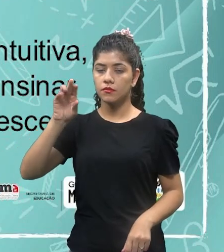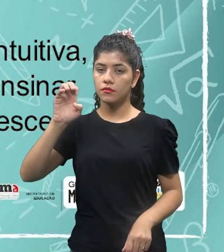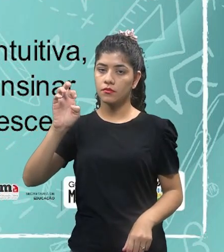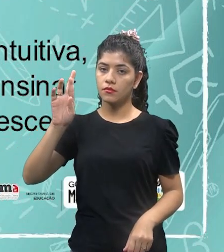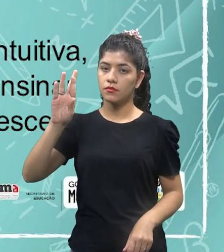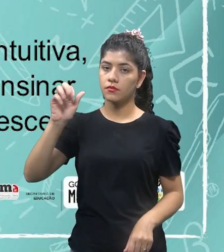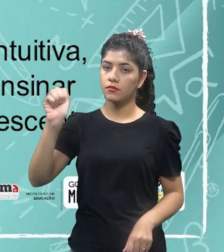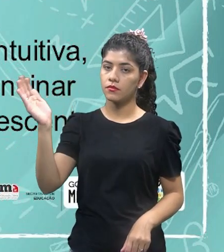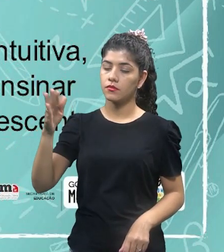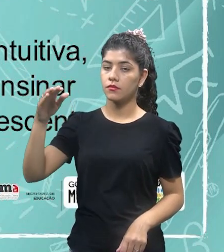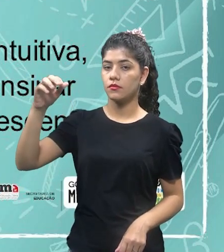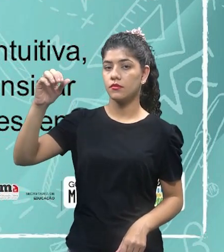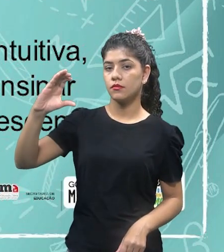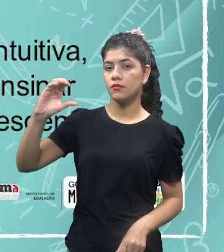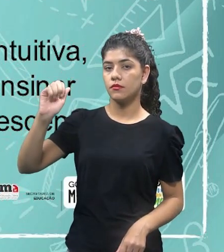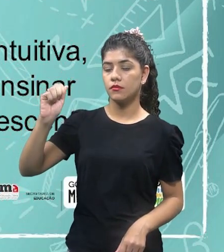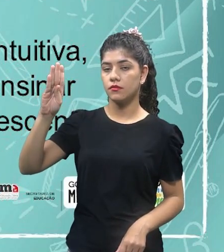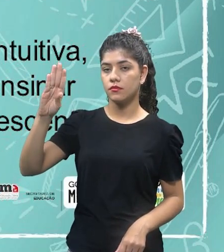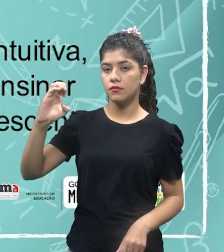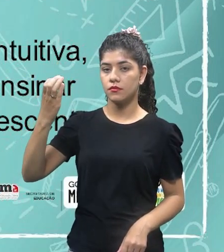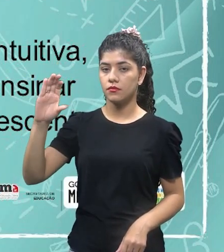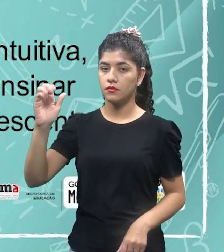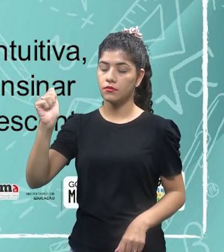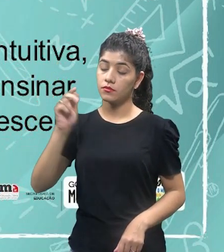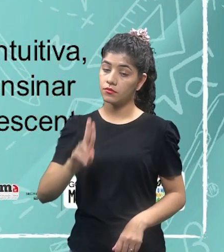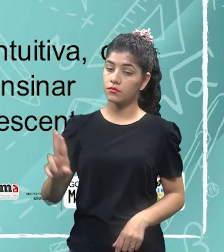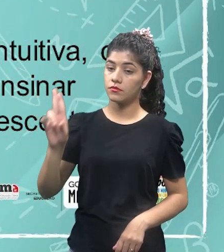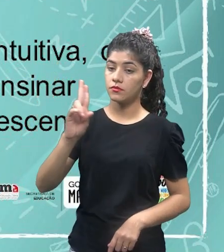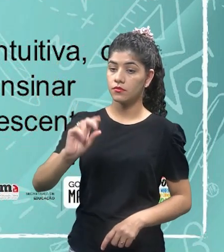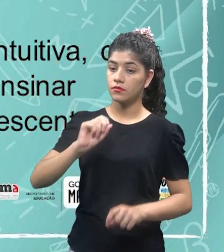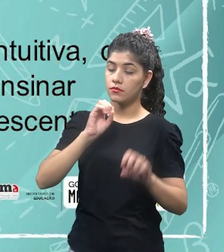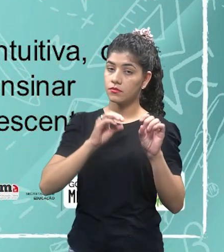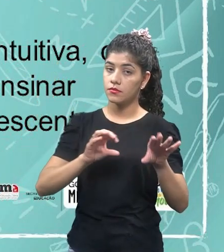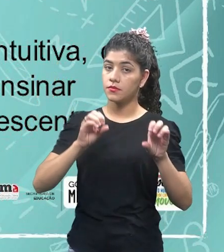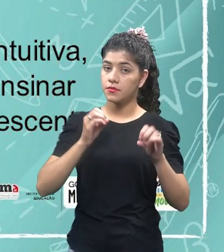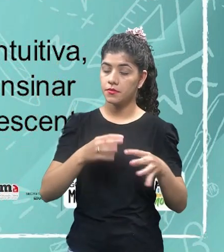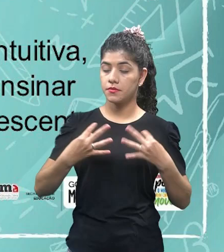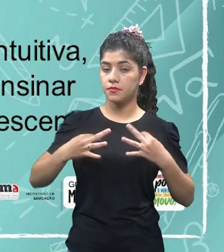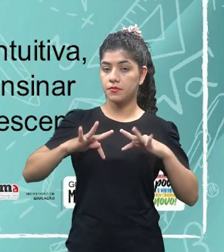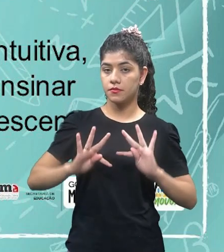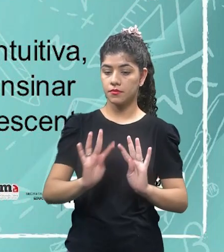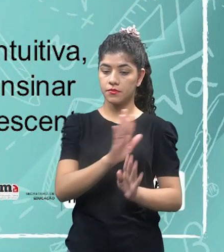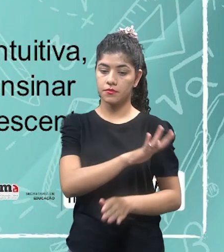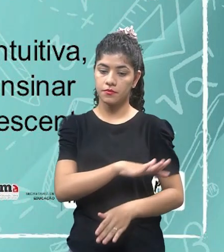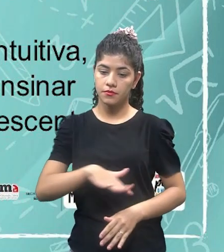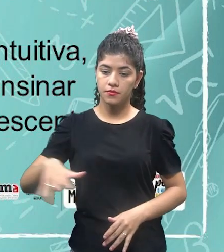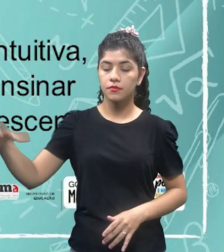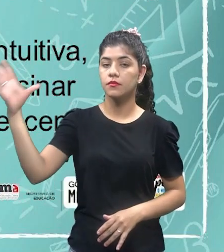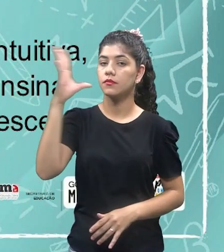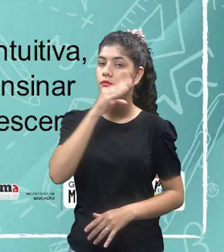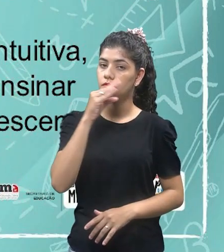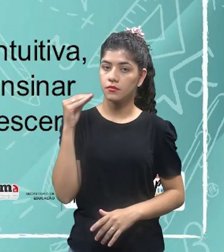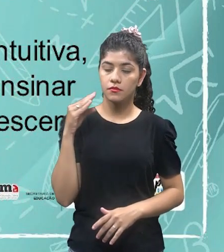ferramenta muito intuitiva. O Scratch é muito utilizado para ensinar tecnologia para crianças e